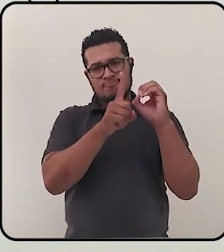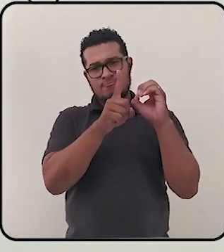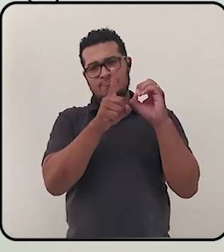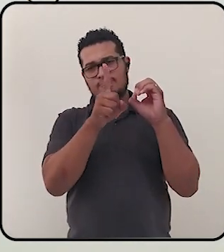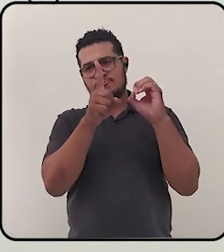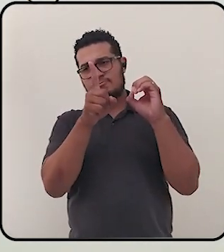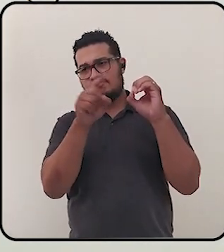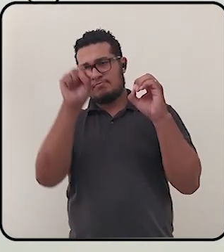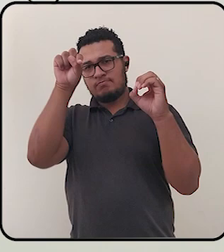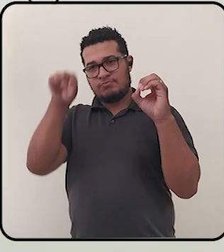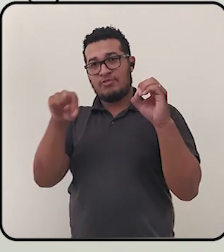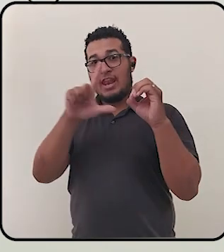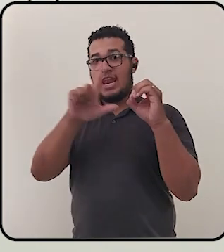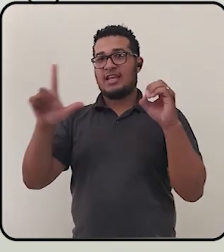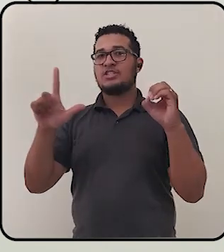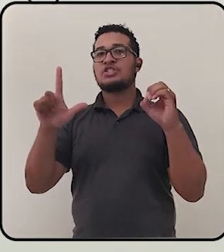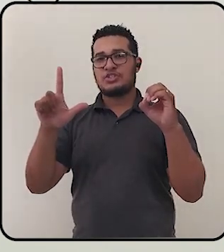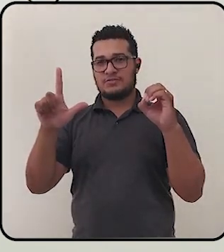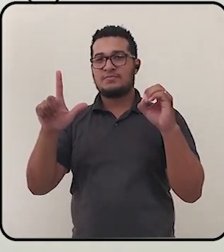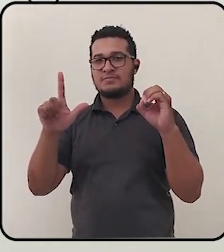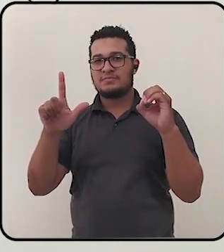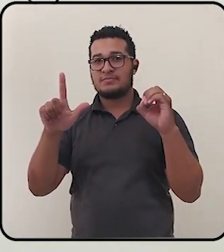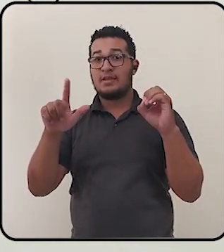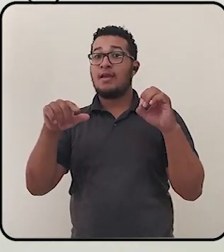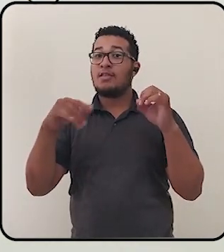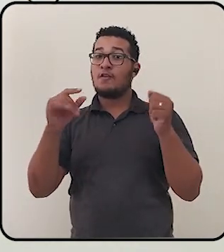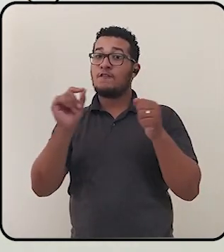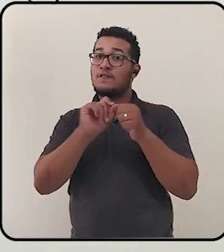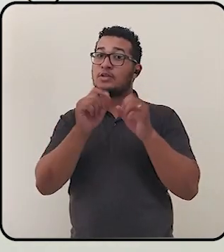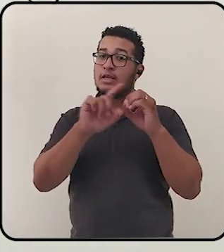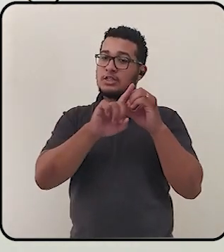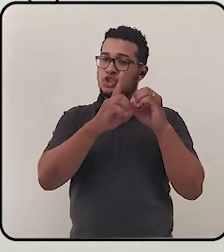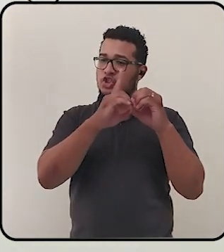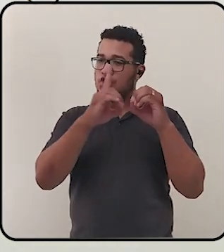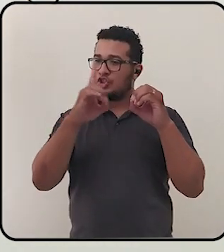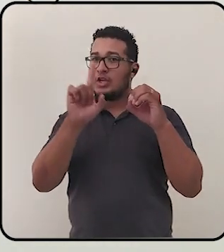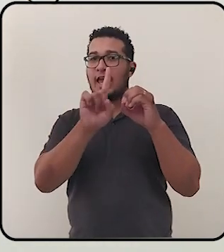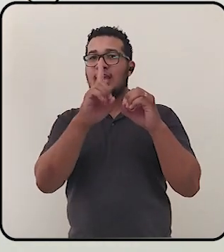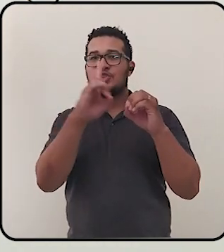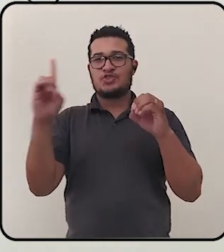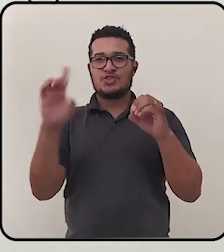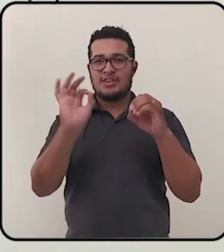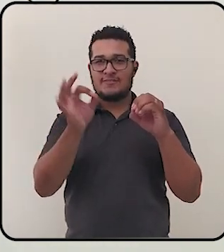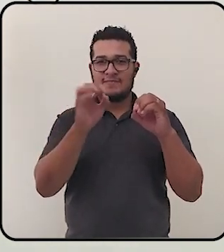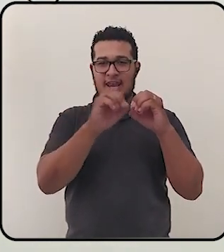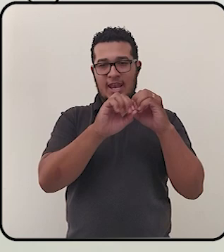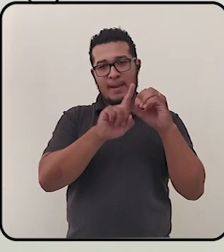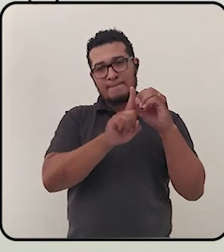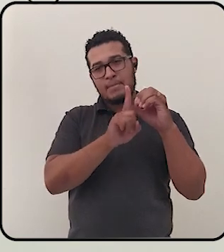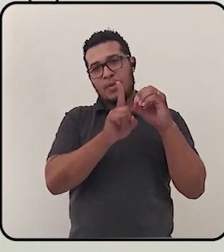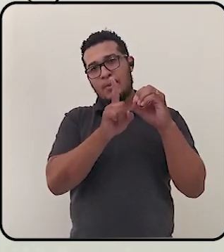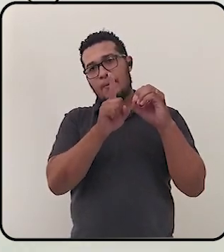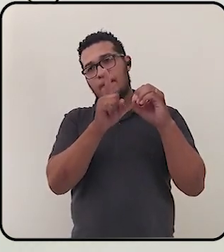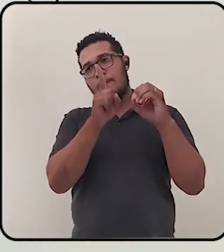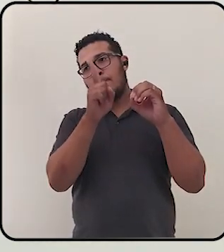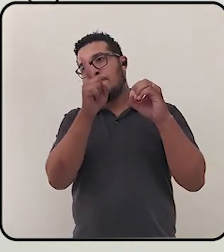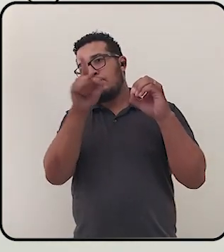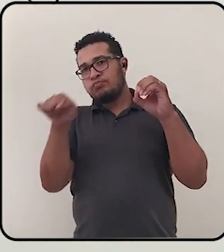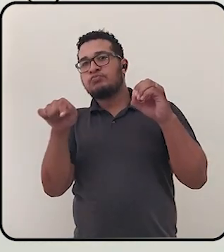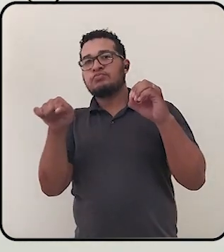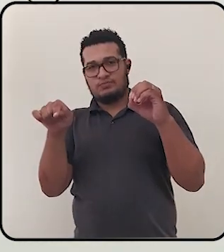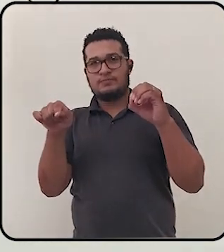ponto a oeste. Estamos indo para a cidade X, que está a leste. Ou seja, nós estamos indo